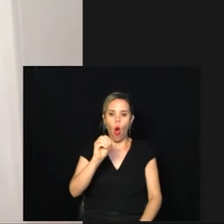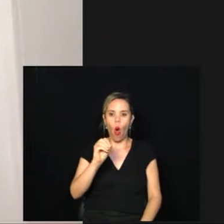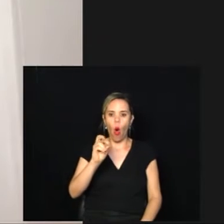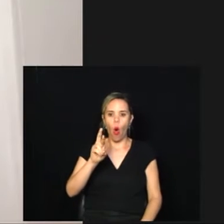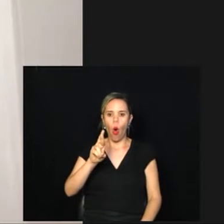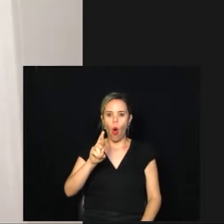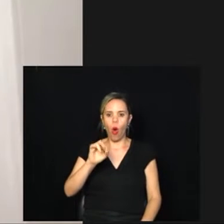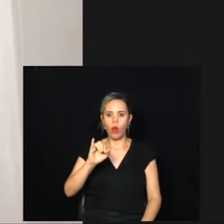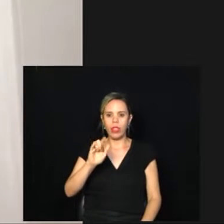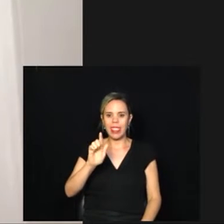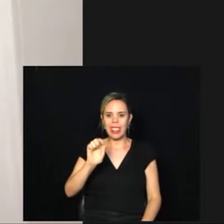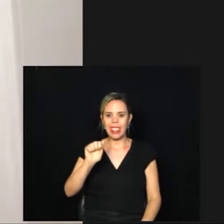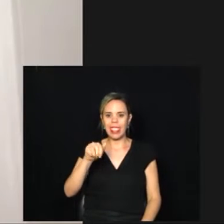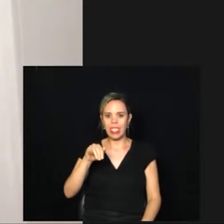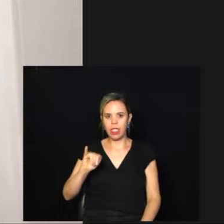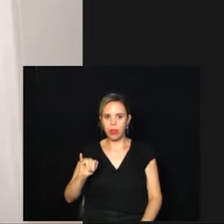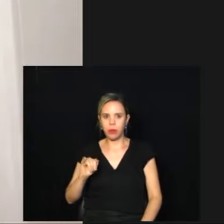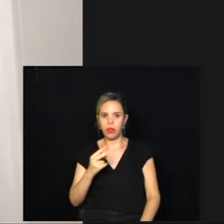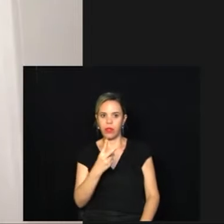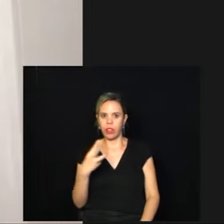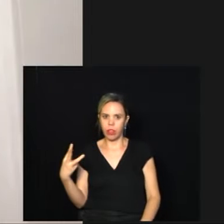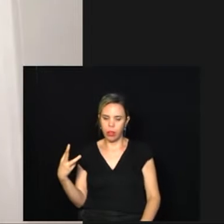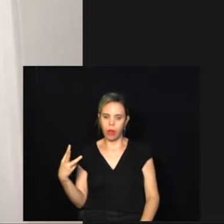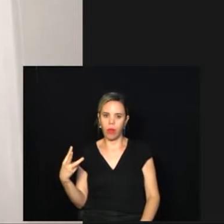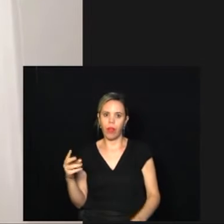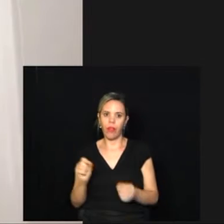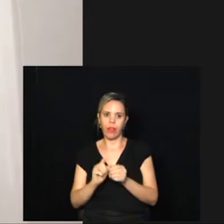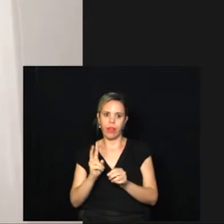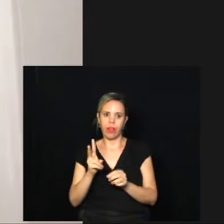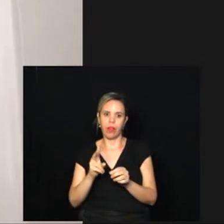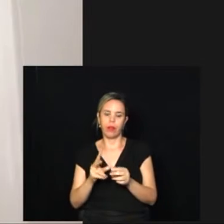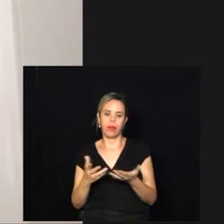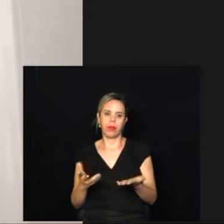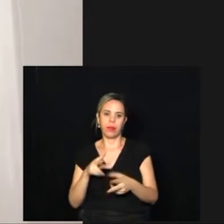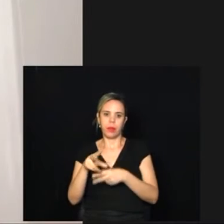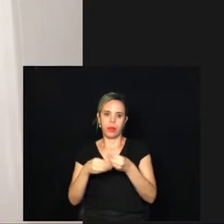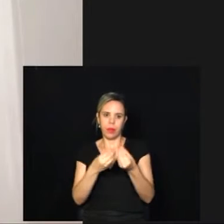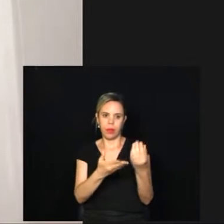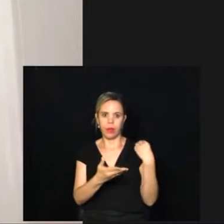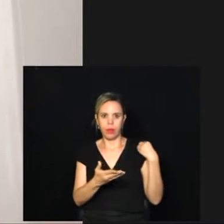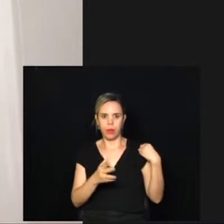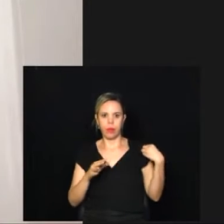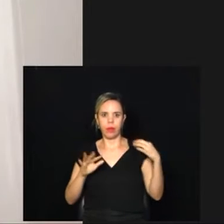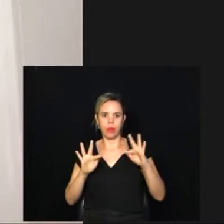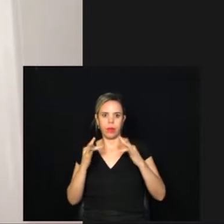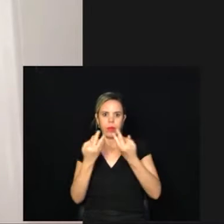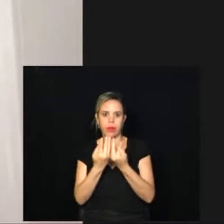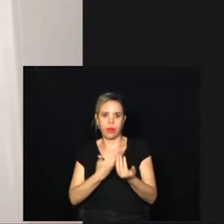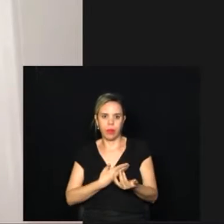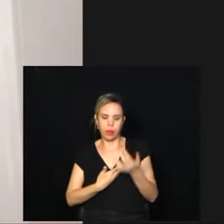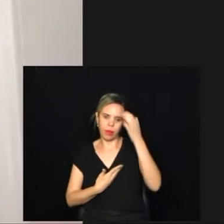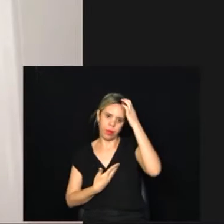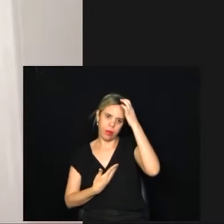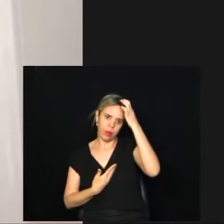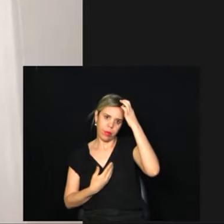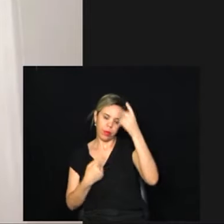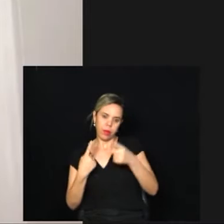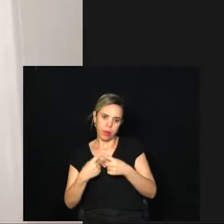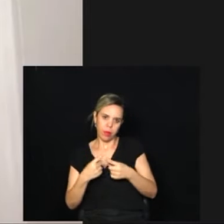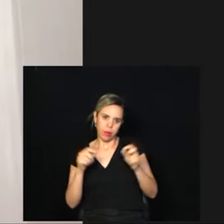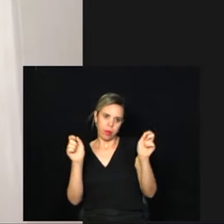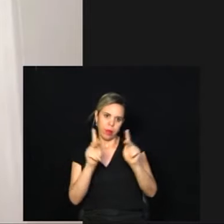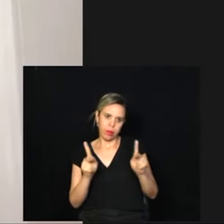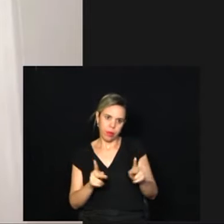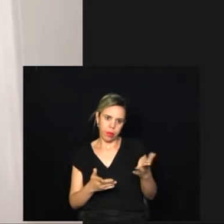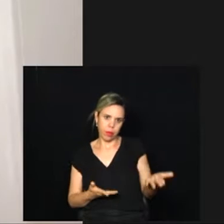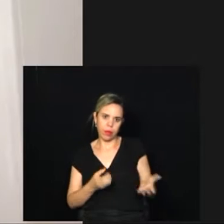São 23 passos. E eu fazia sempre esse tsuru para dar de presente para a família, para os amigos, porque ele tem o símbolo da paz,